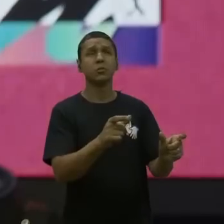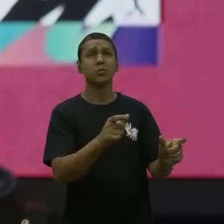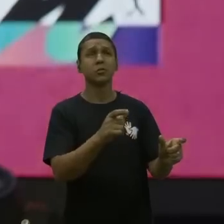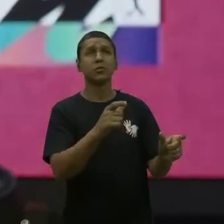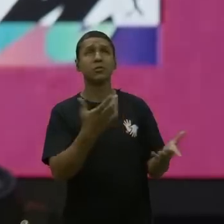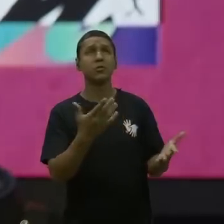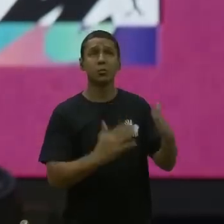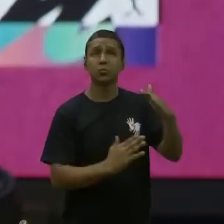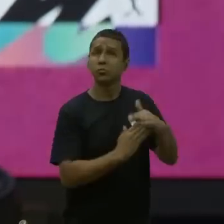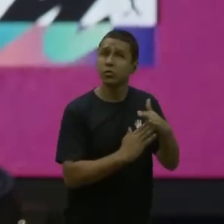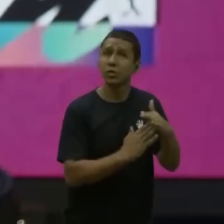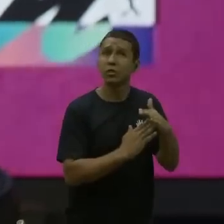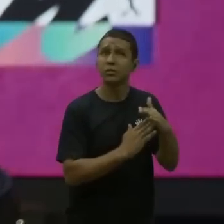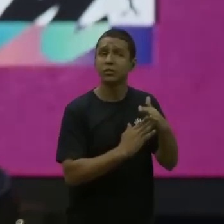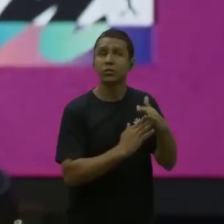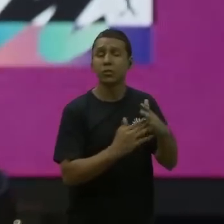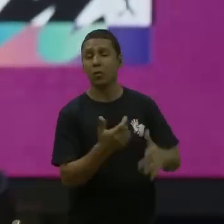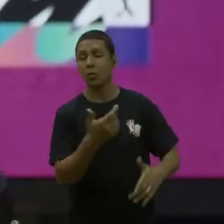fome?